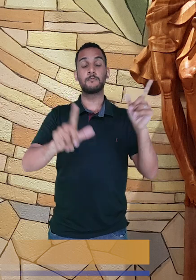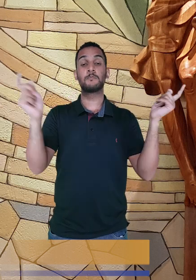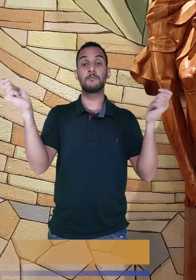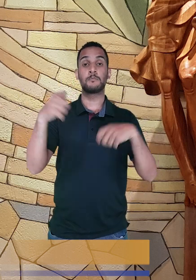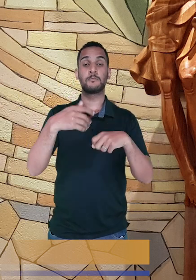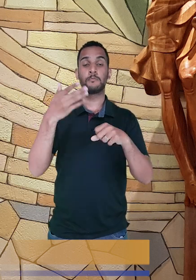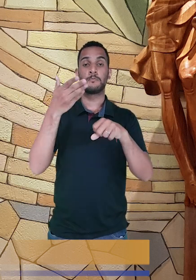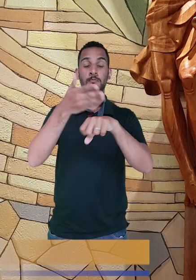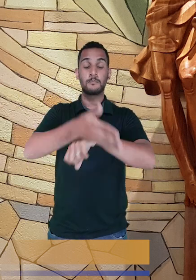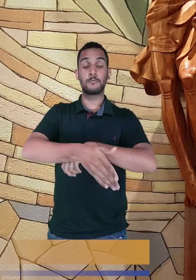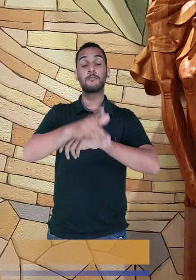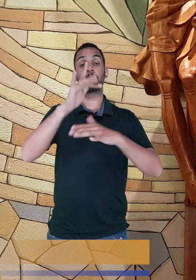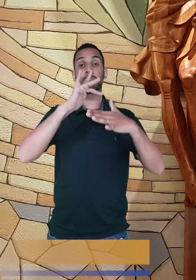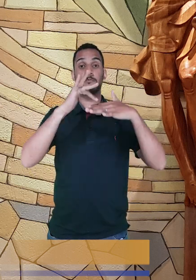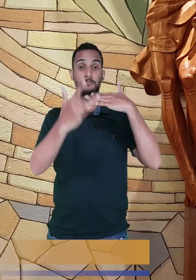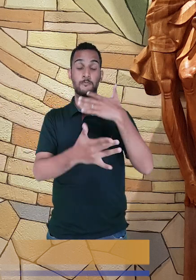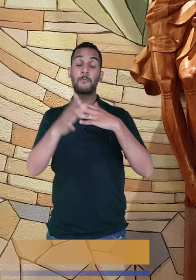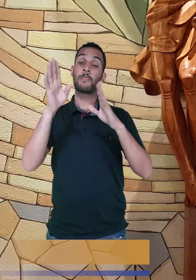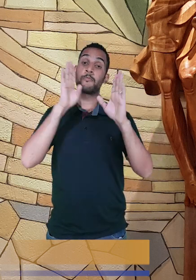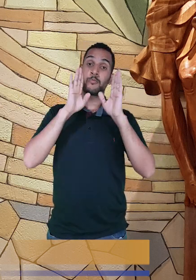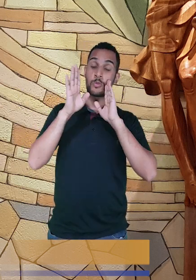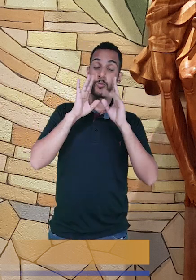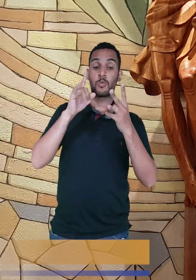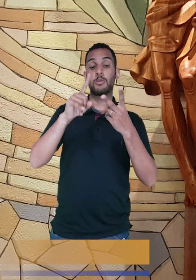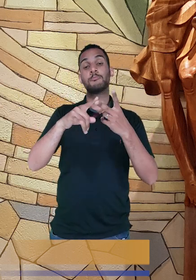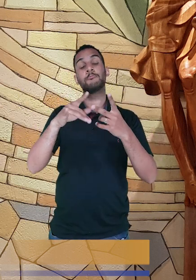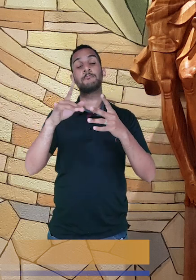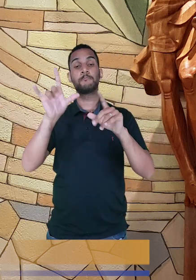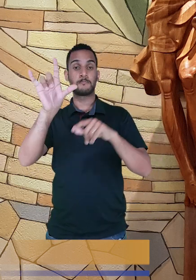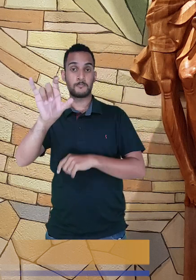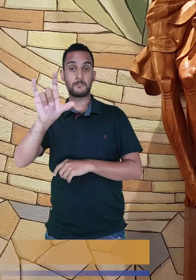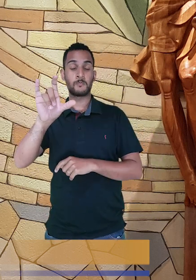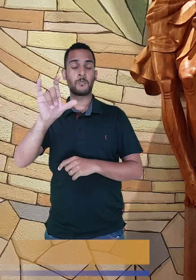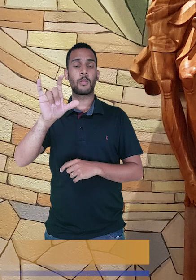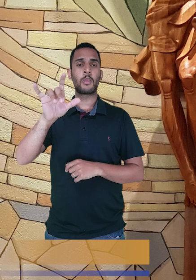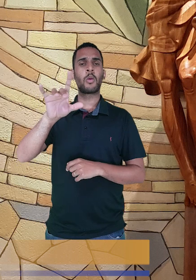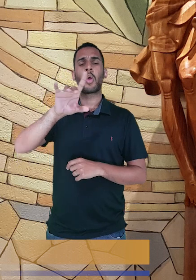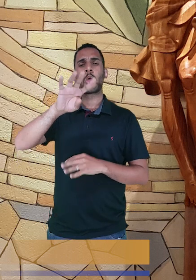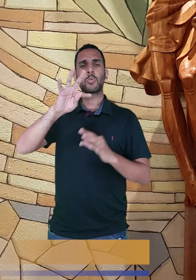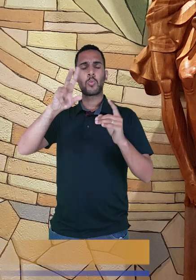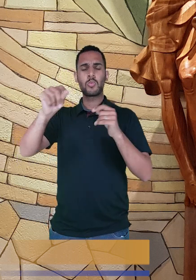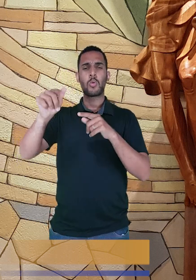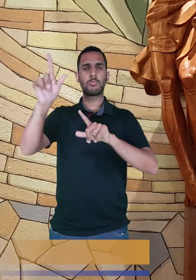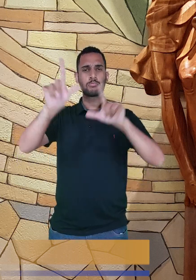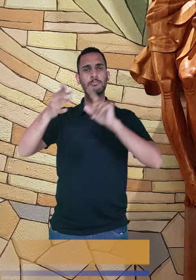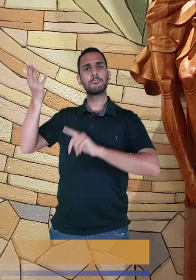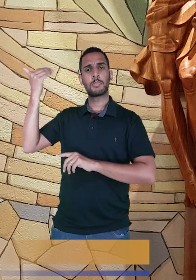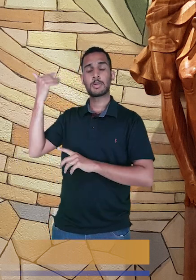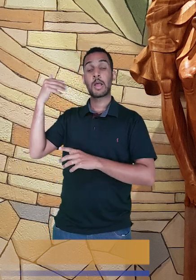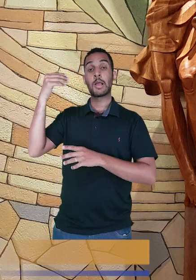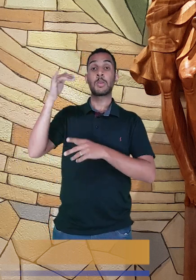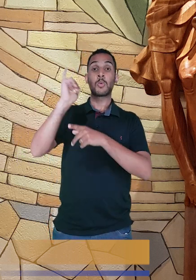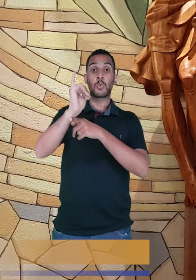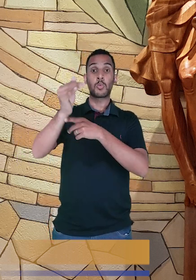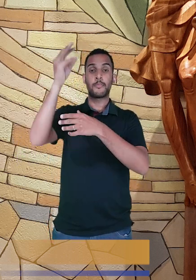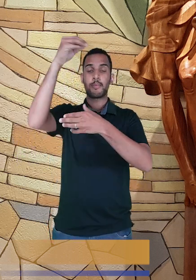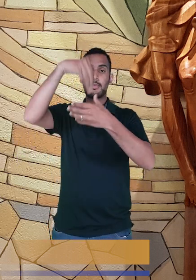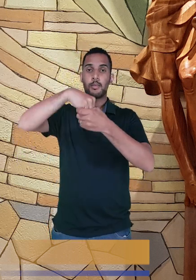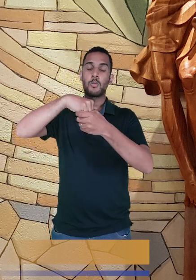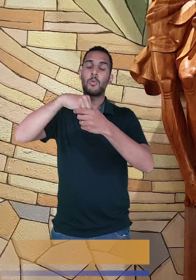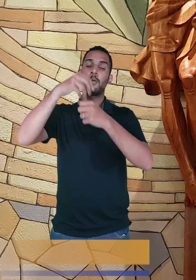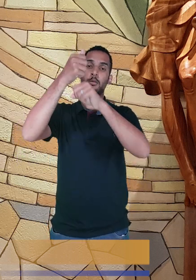Você pode acessar as nossas redes sociais, Facebook e Instagram, e acompanhar todas as edições do programa no YouTube